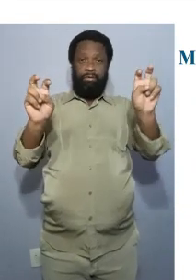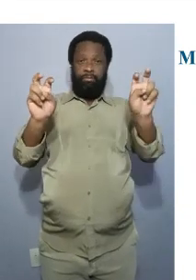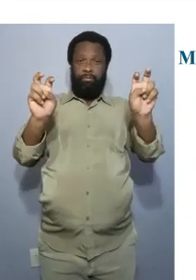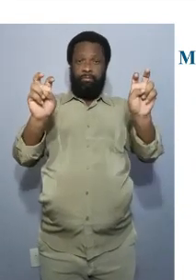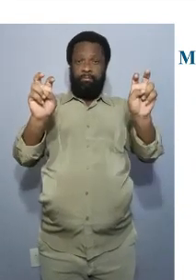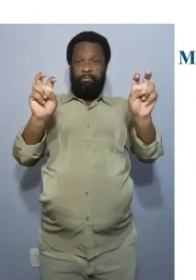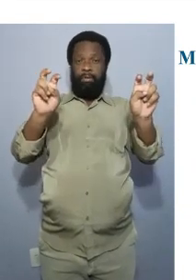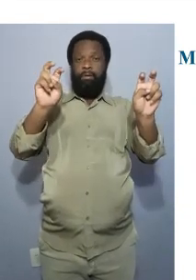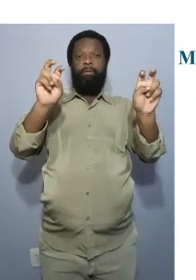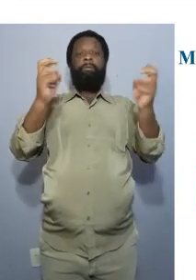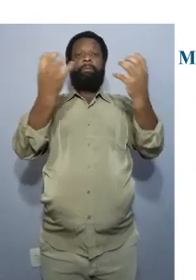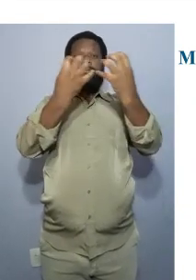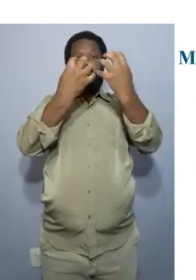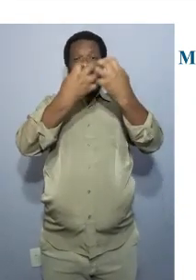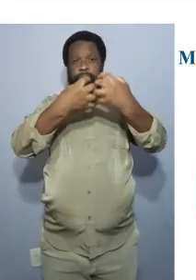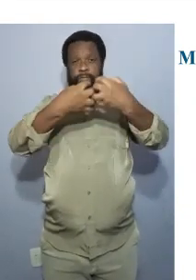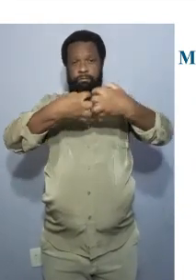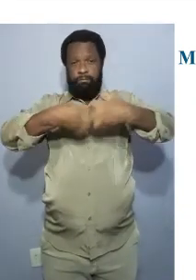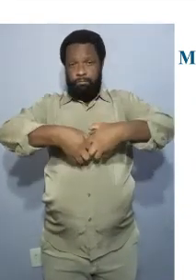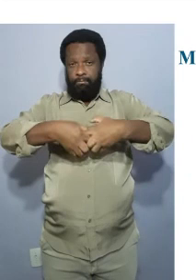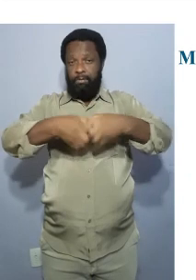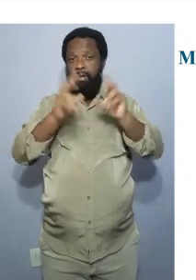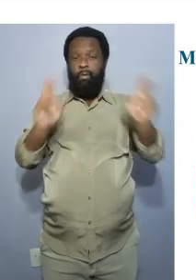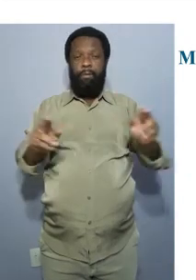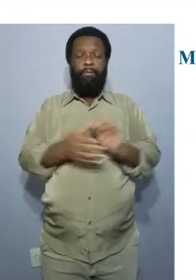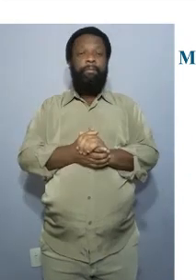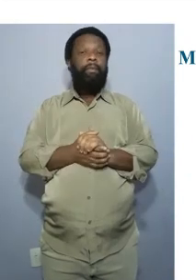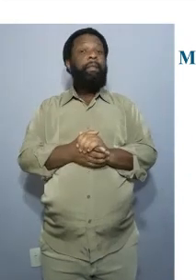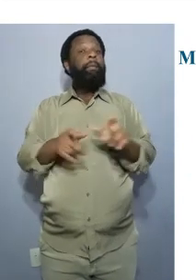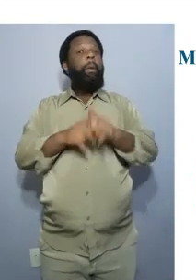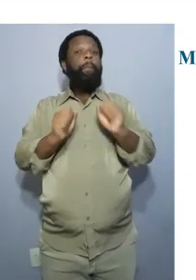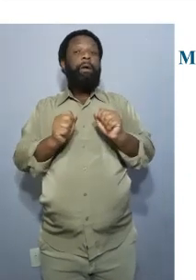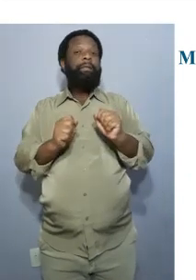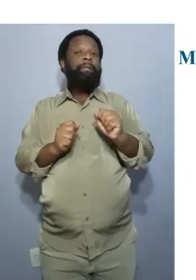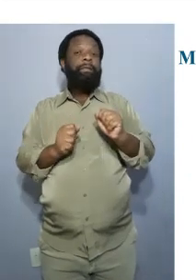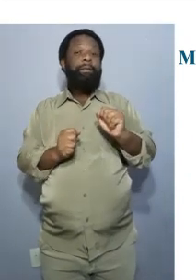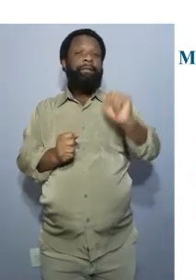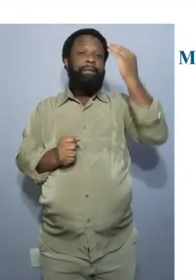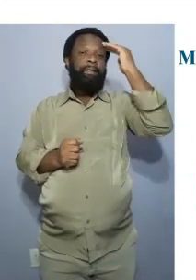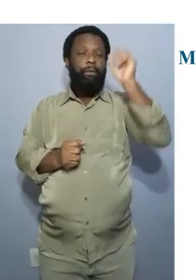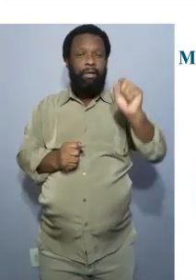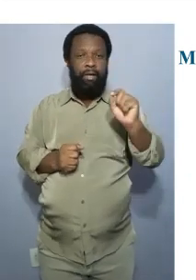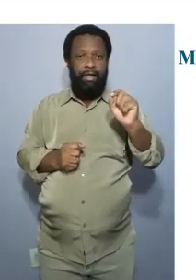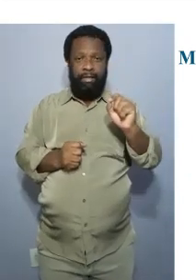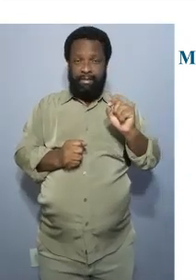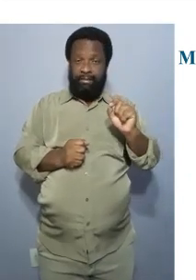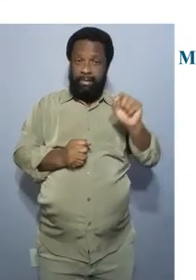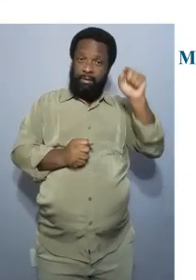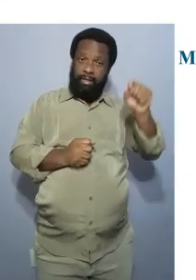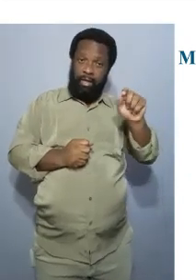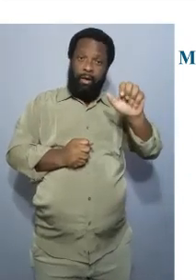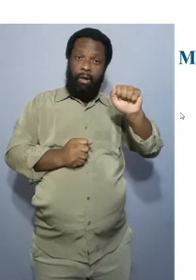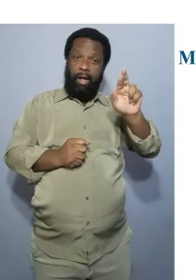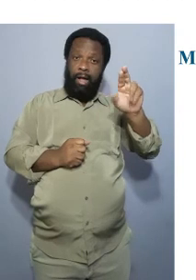lado, 5 dentes giram na outra engrenagem também. E aí eu posso dizer que já que esse arco para